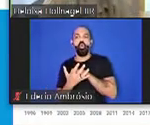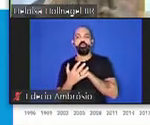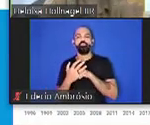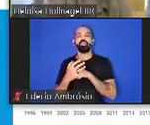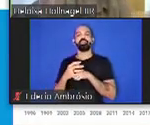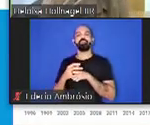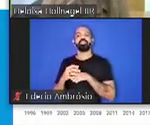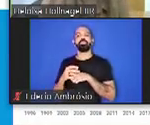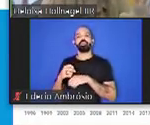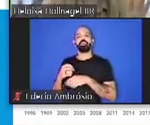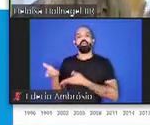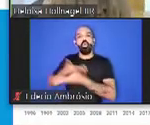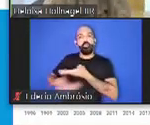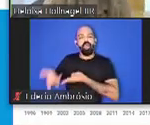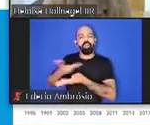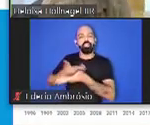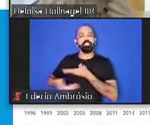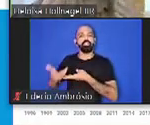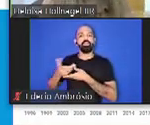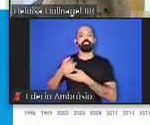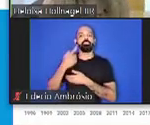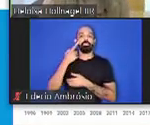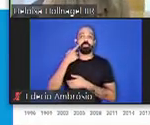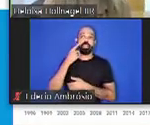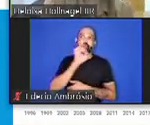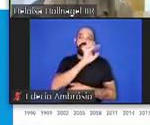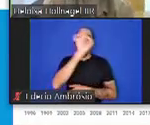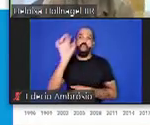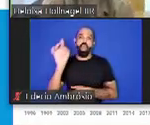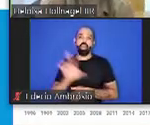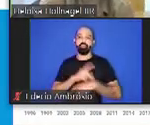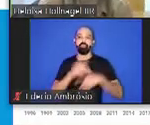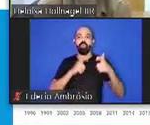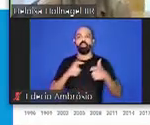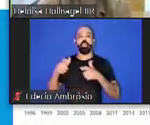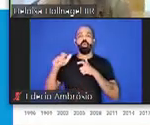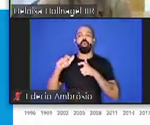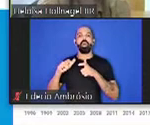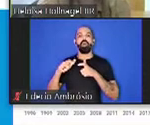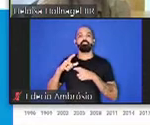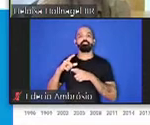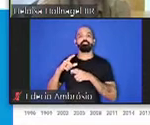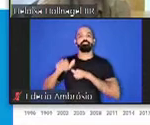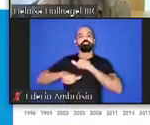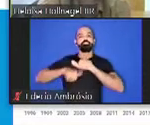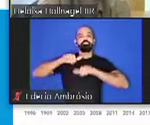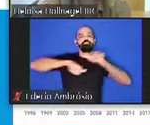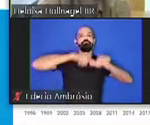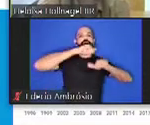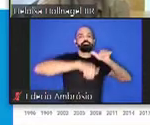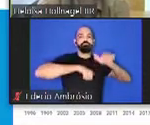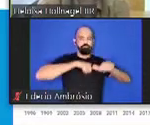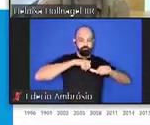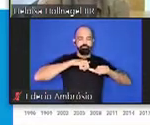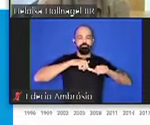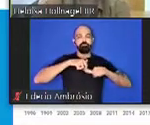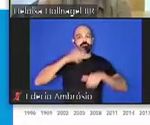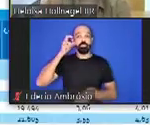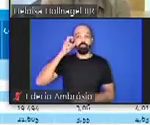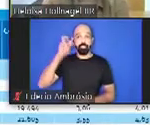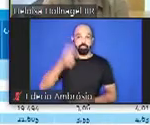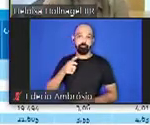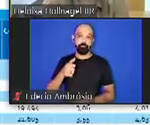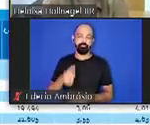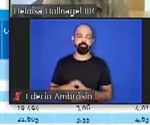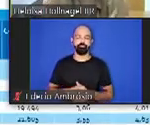compartilhada, considerando que em cada local a doença evoluiu de forma diferente. Então, isso é muito interessante. Só